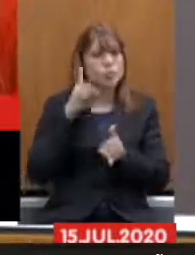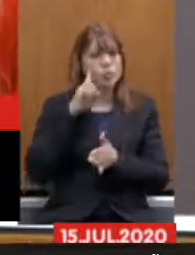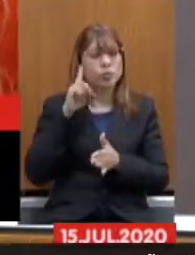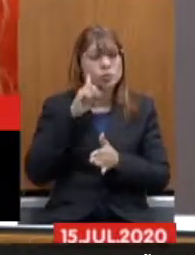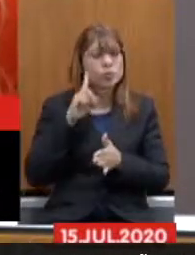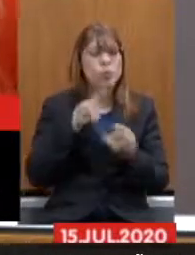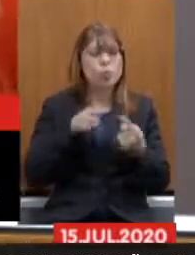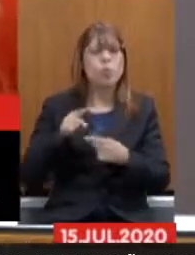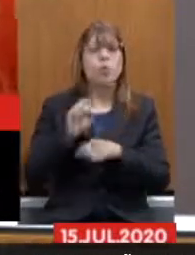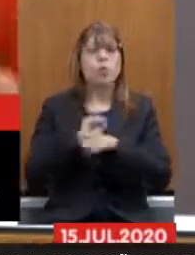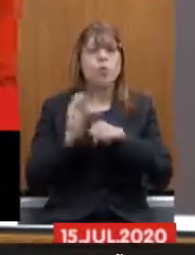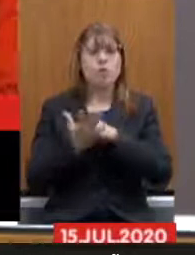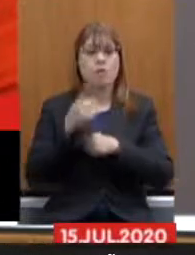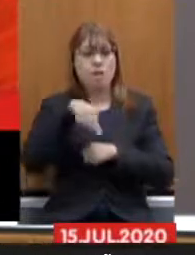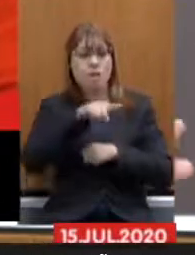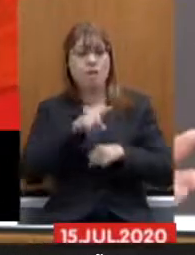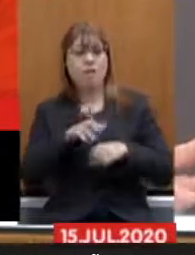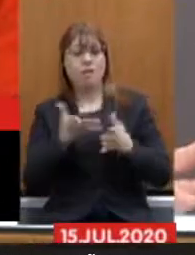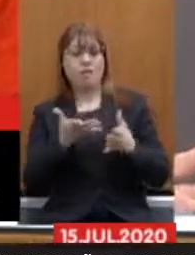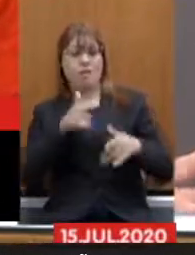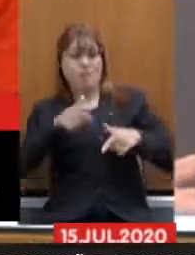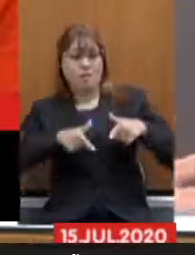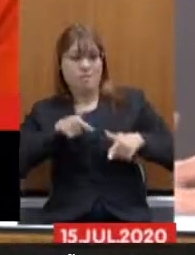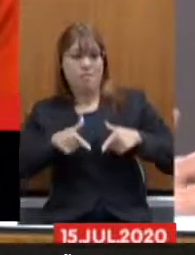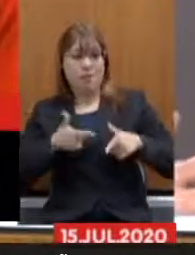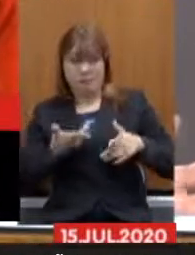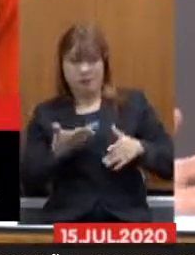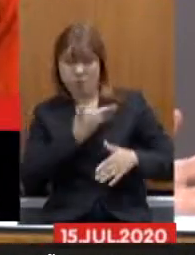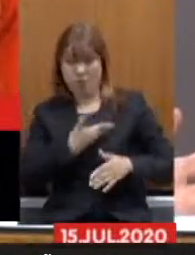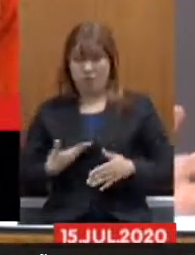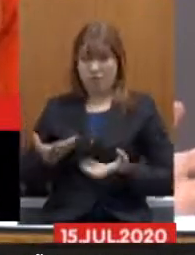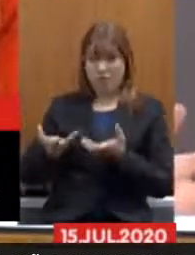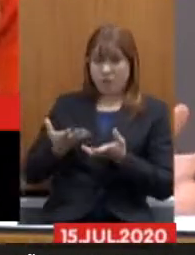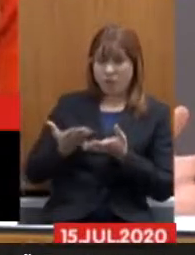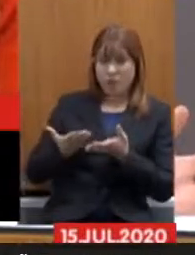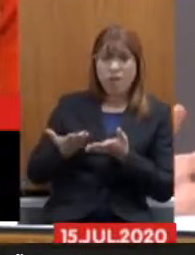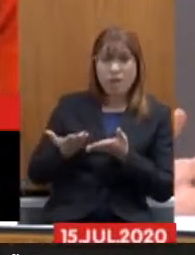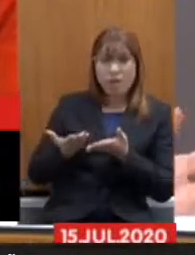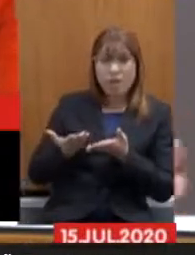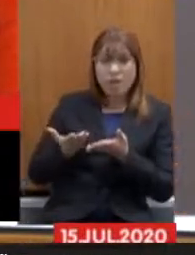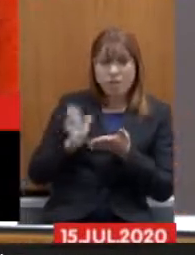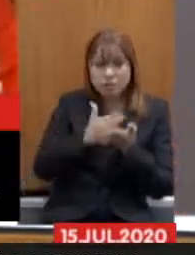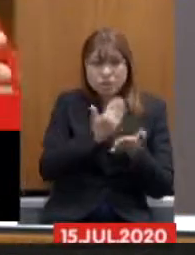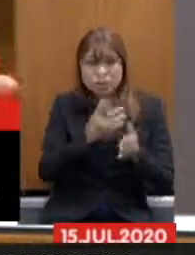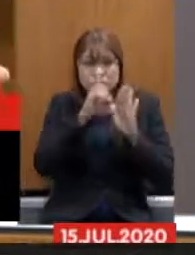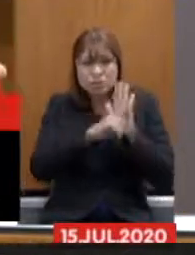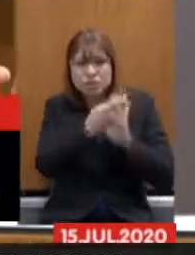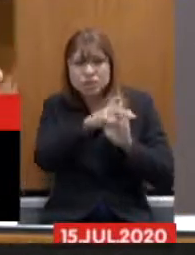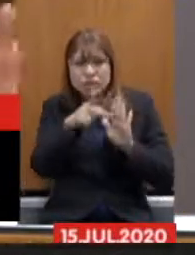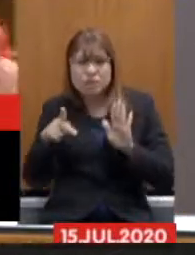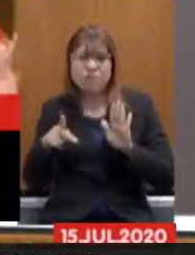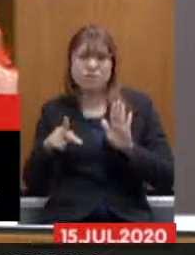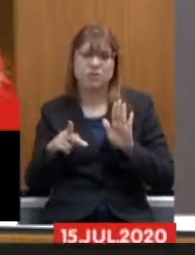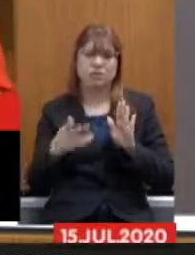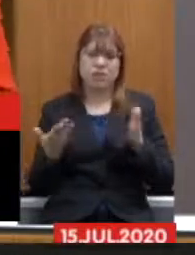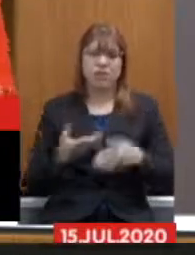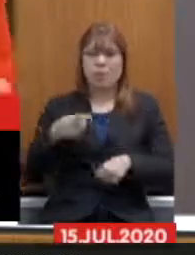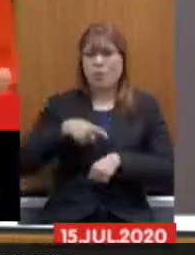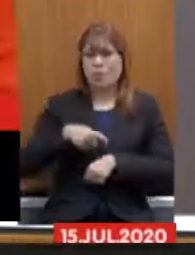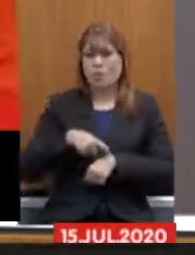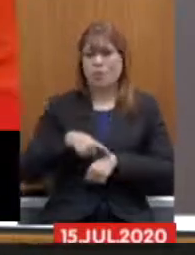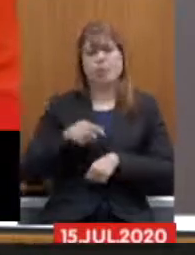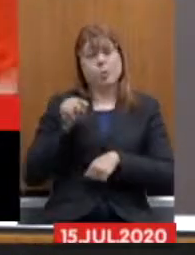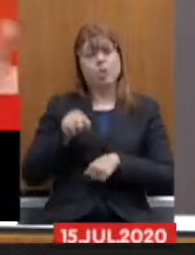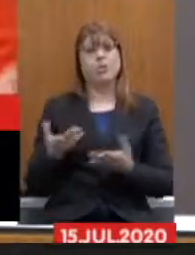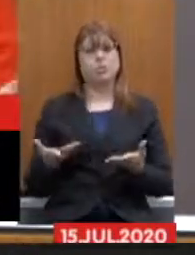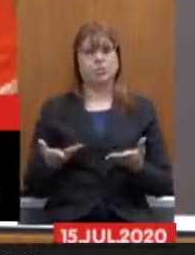enquanto fazem isso as o governo querem se retirar direitos básicos em relação à aposentadoria um momento primeiro